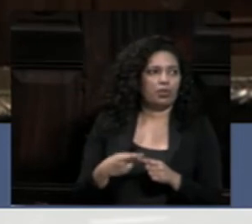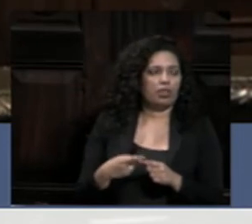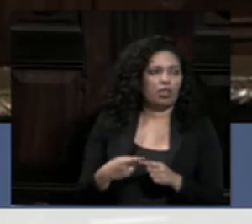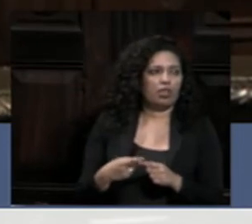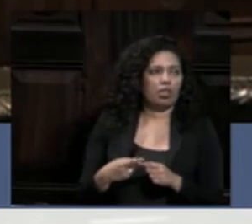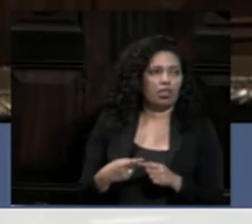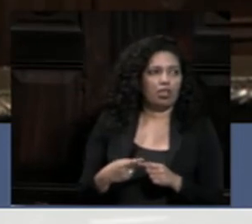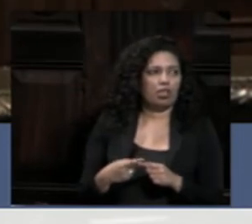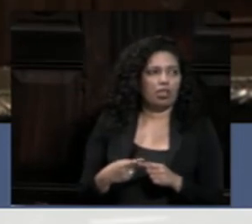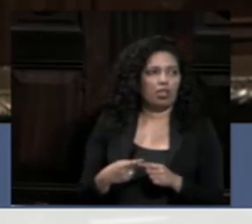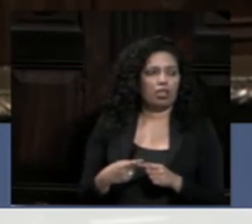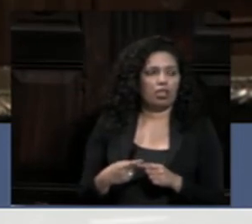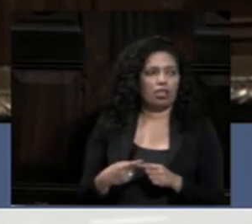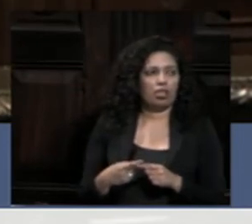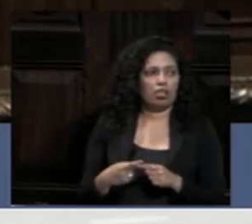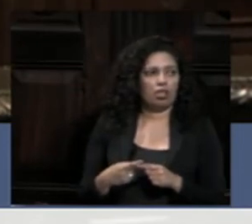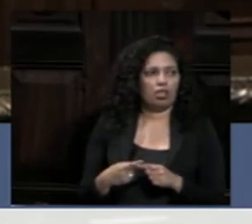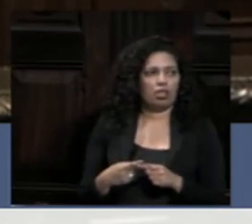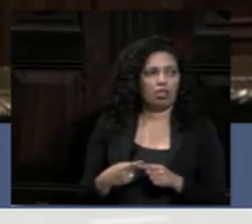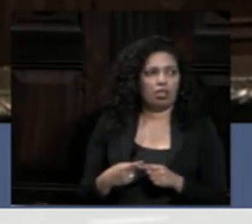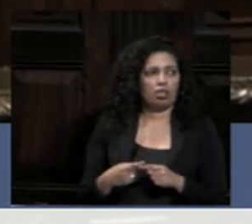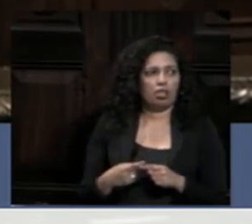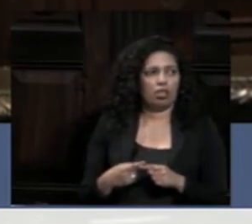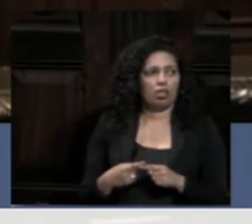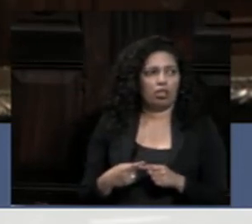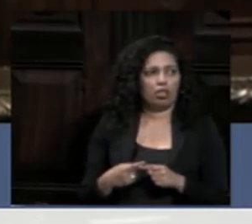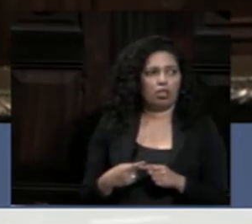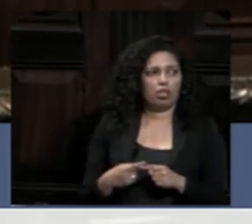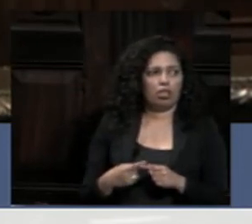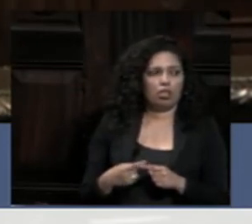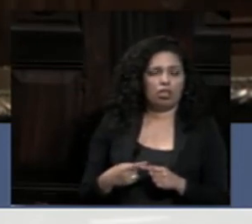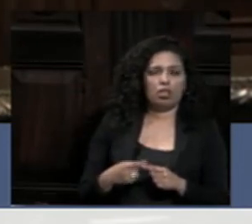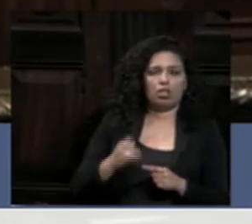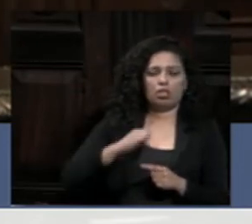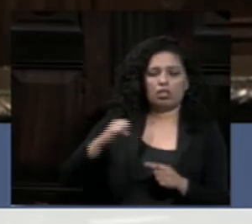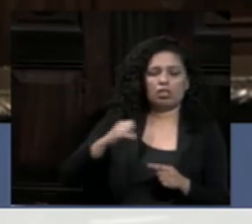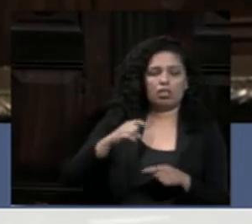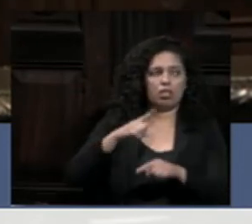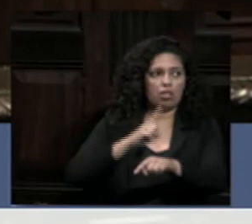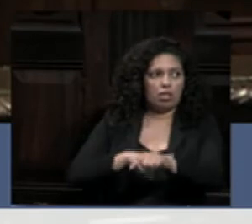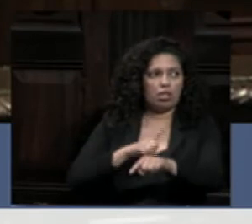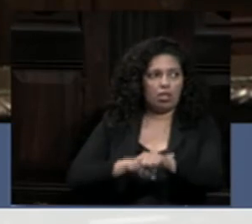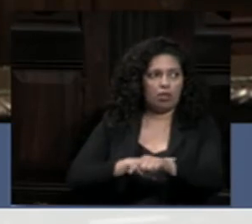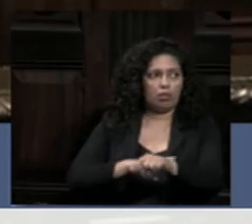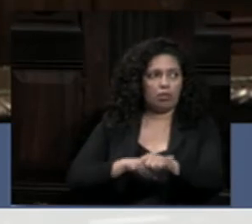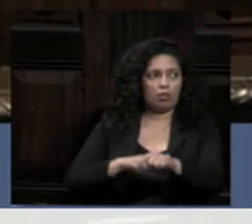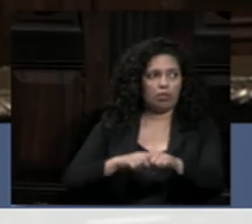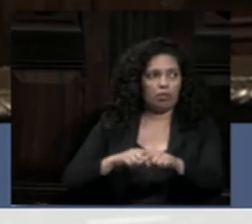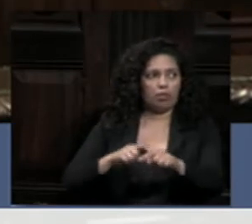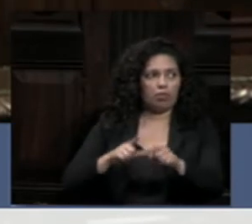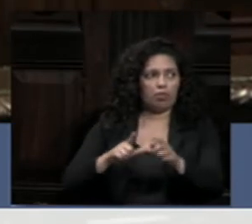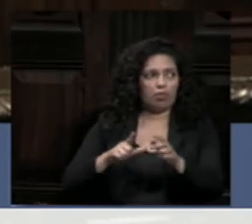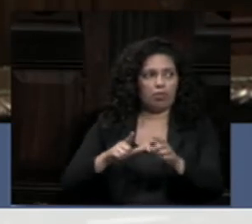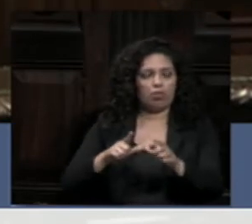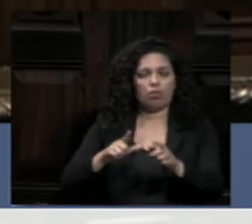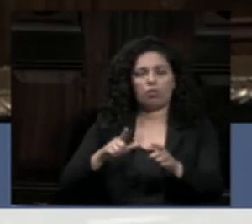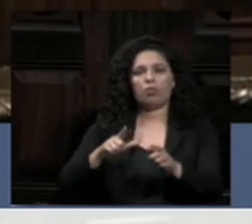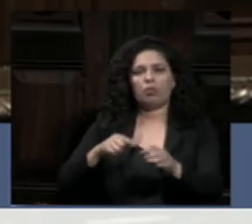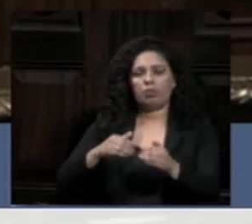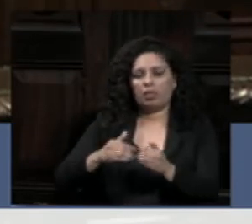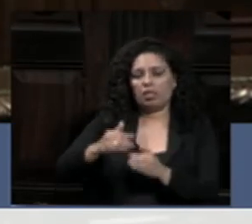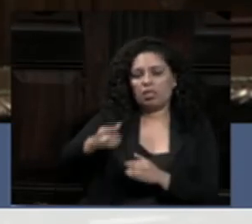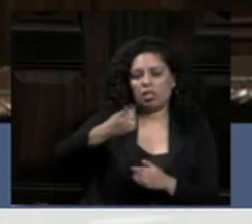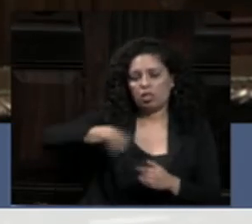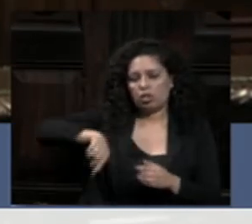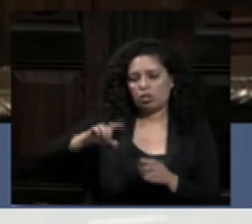passado o tempo constitucional regulamentar, também podemos derrubar o veto